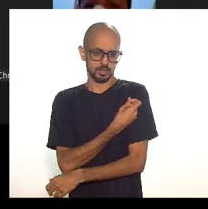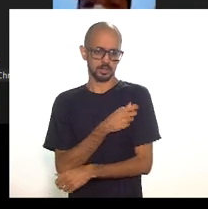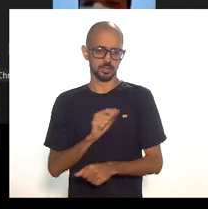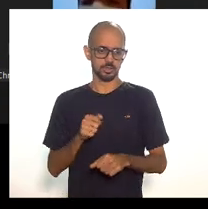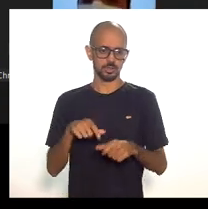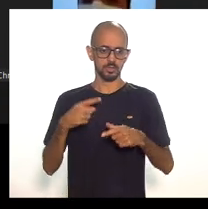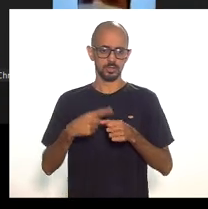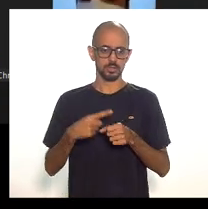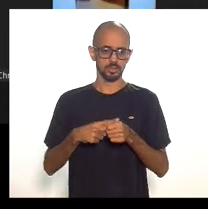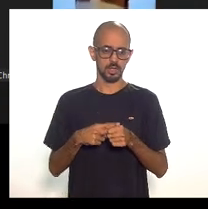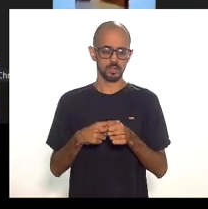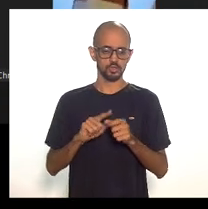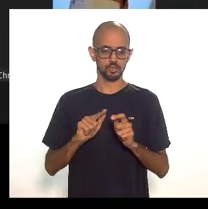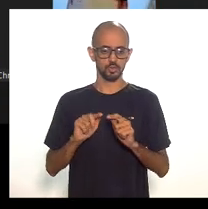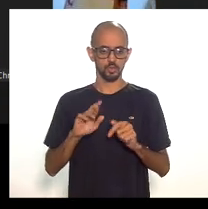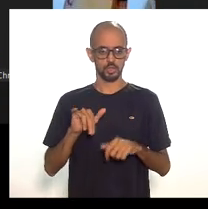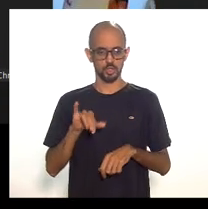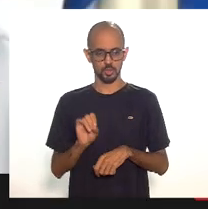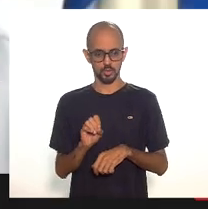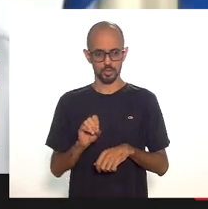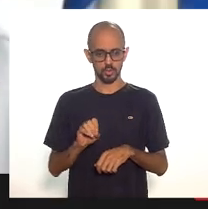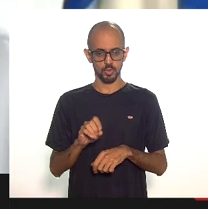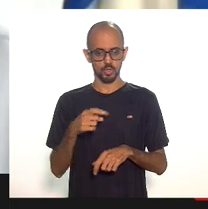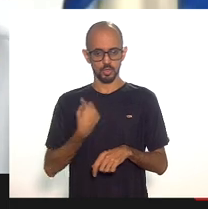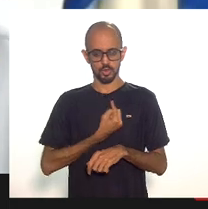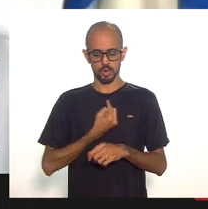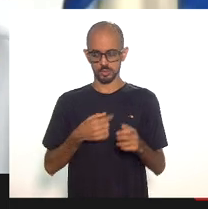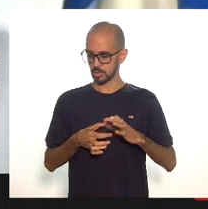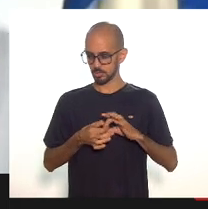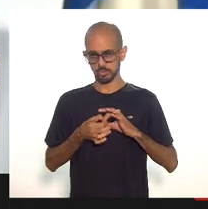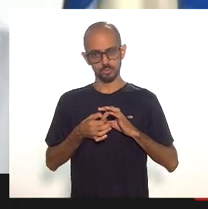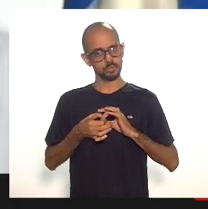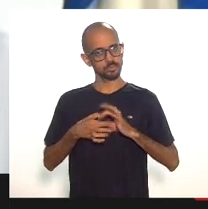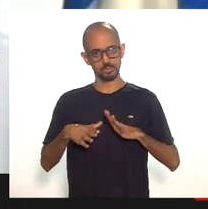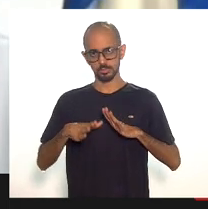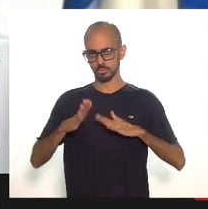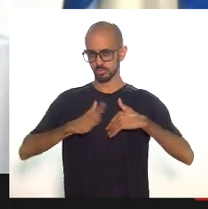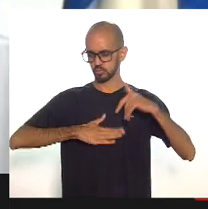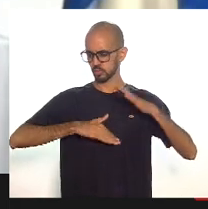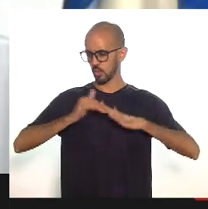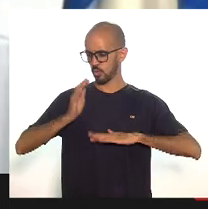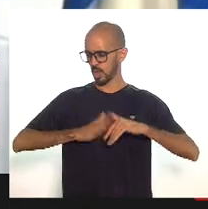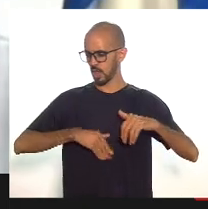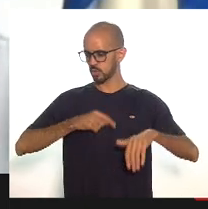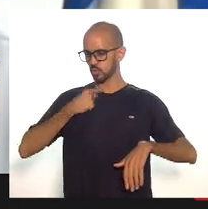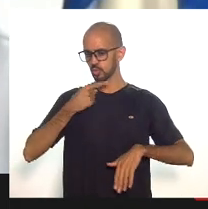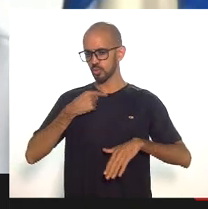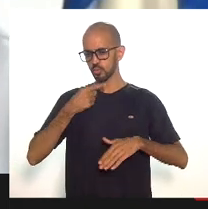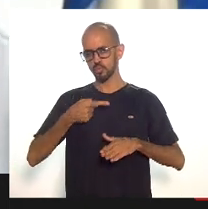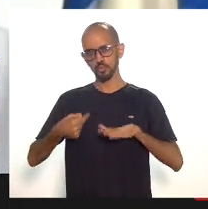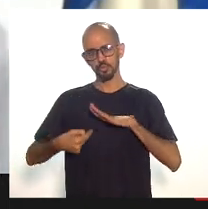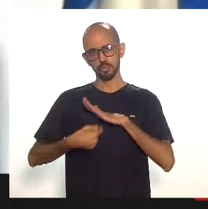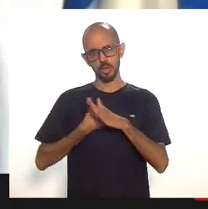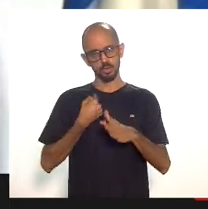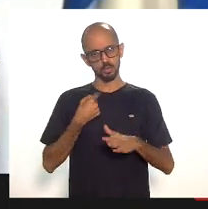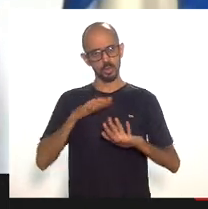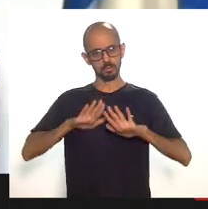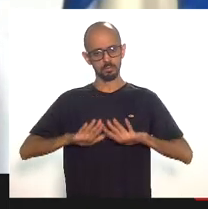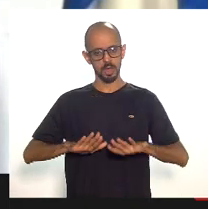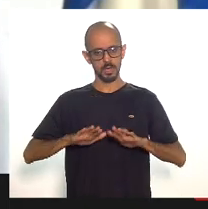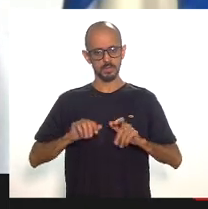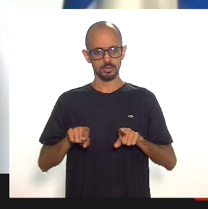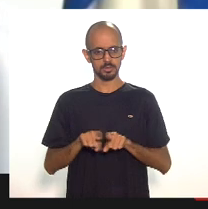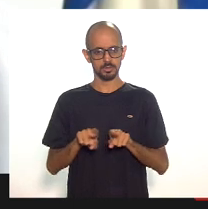cidade do Rio de Janeiro, e a gente fica disponível aí também para qualquer solicitação, para qualquer ajuste que possa ser necessário, mas os professores,